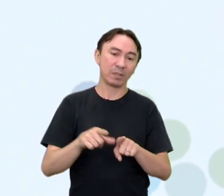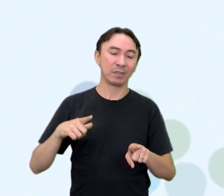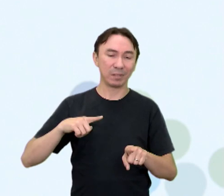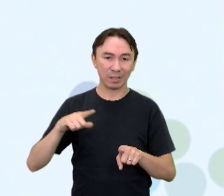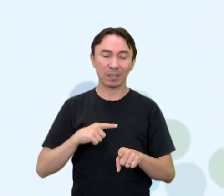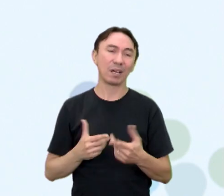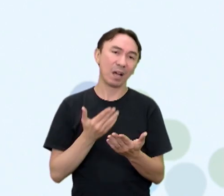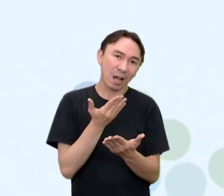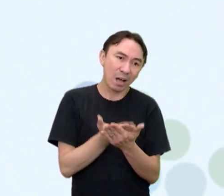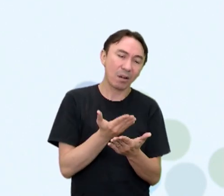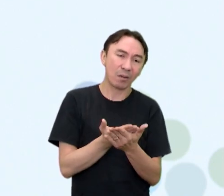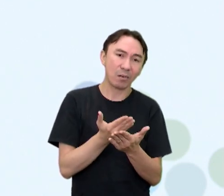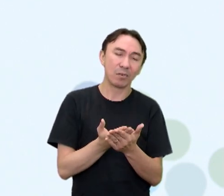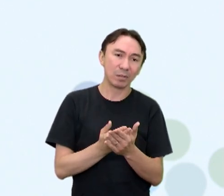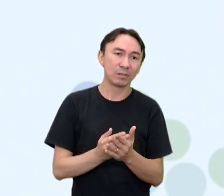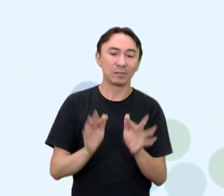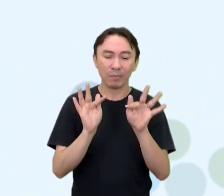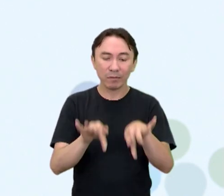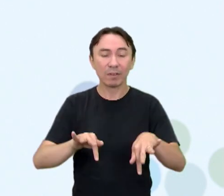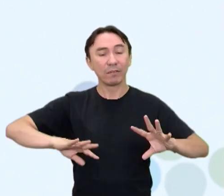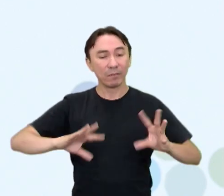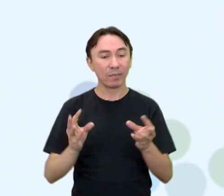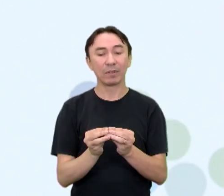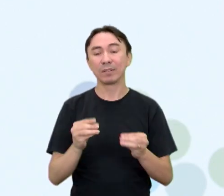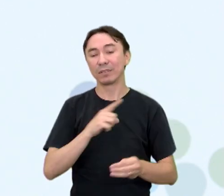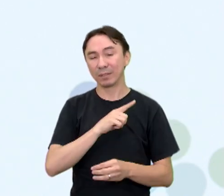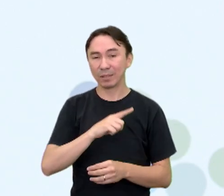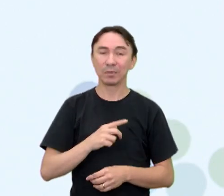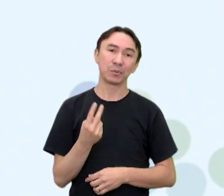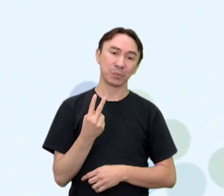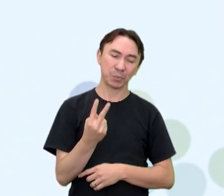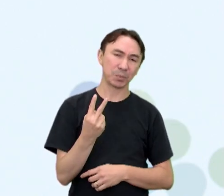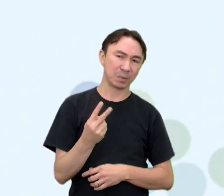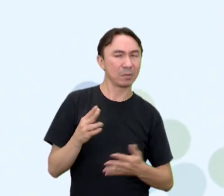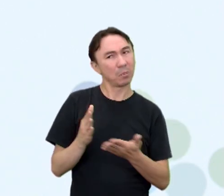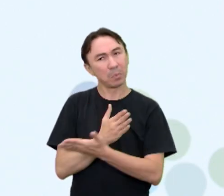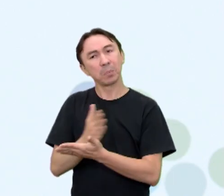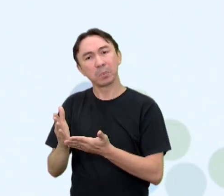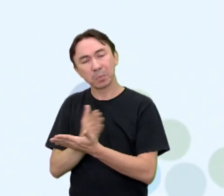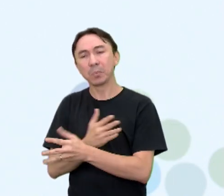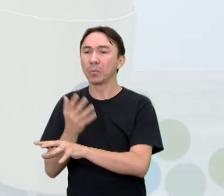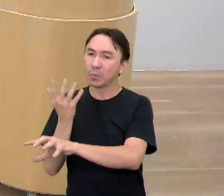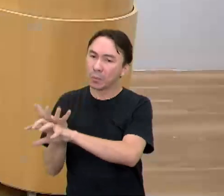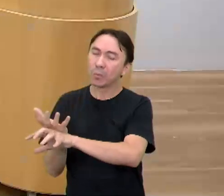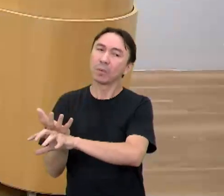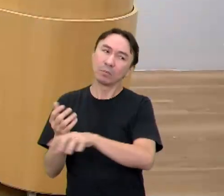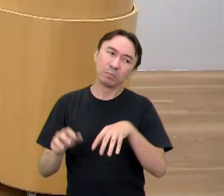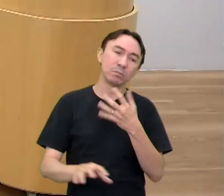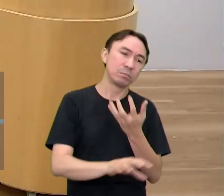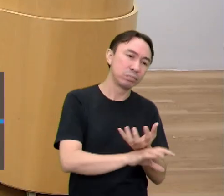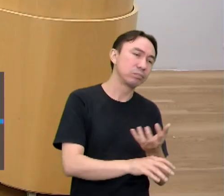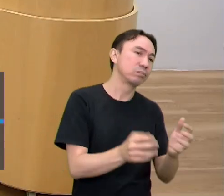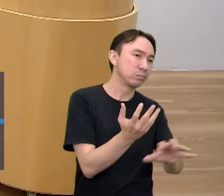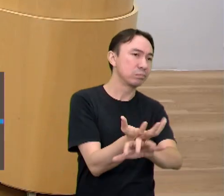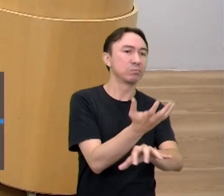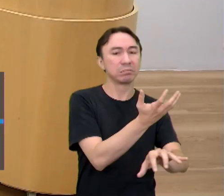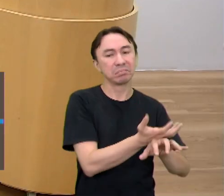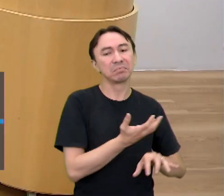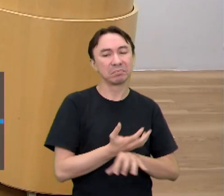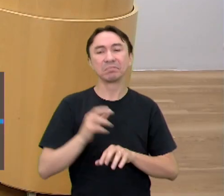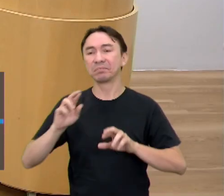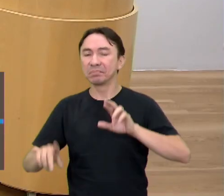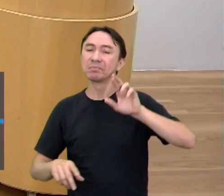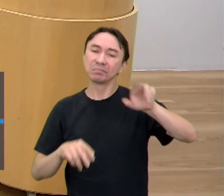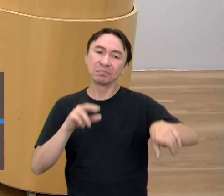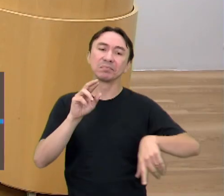outros componentes curriculares que têm uma mudança nessa estrutura. Né? Varia de aprofundamento para aprofundamento. Beleza, tá? Então estamos